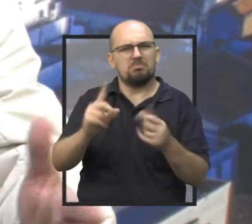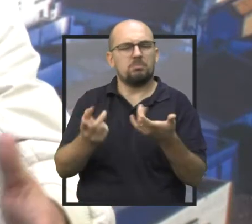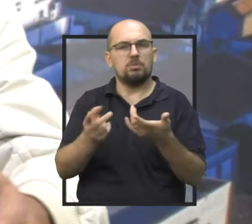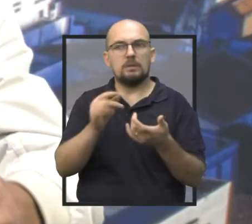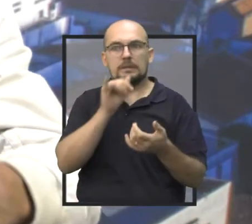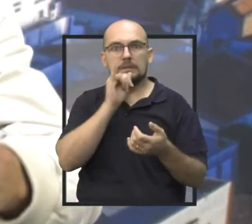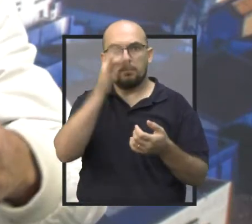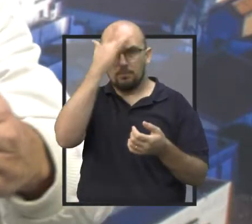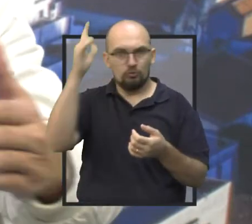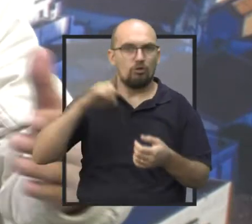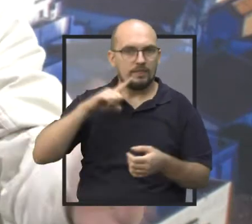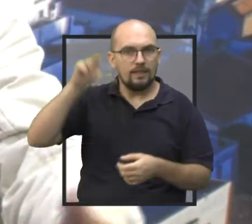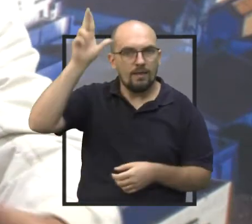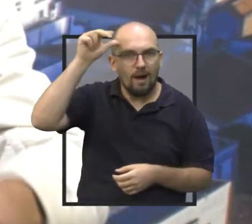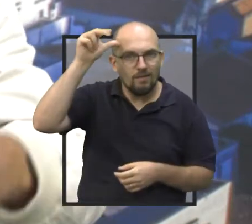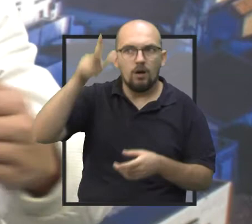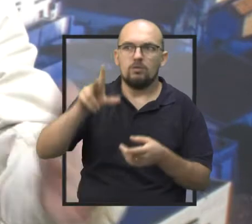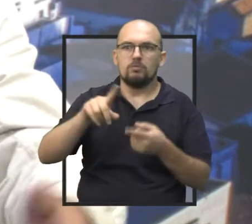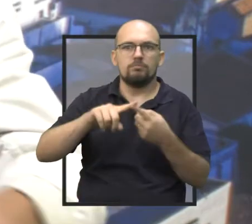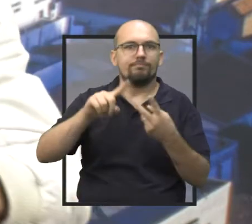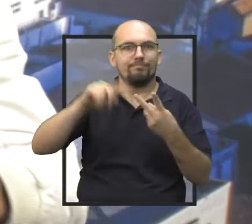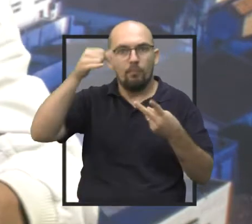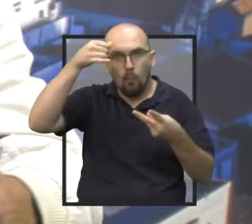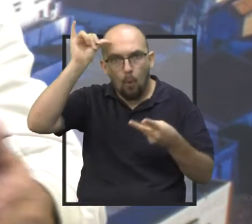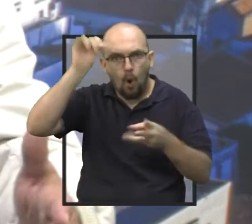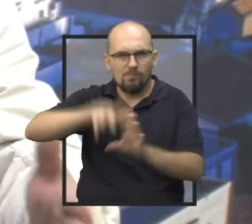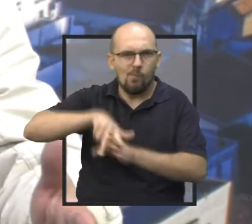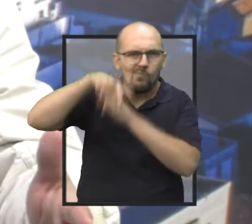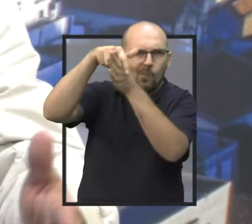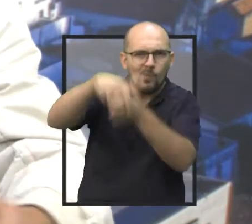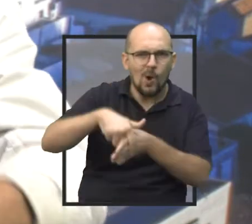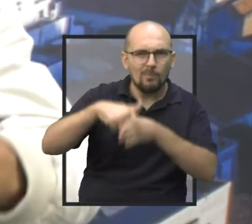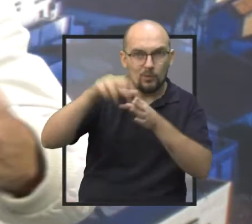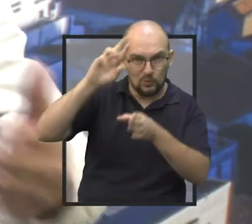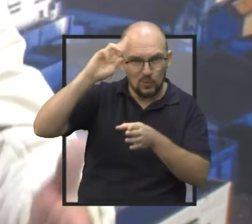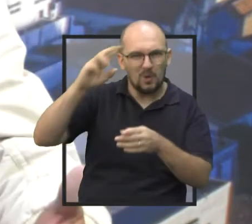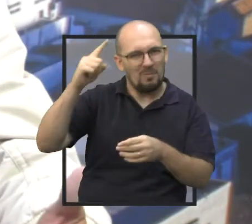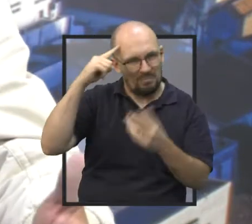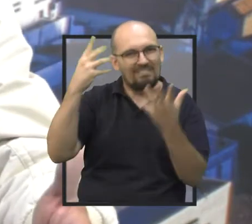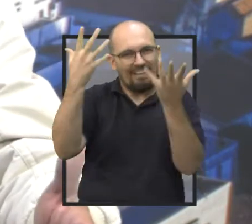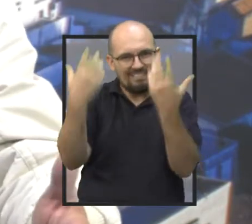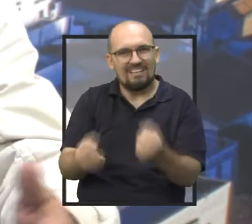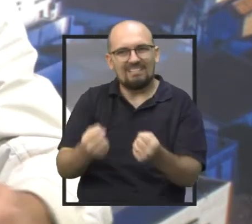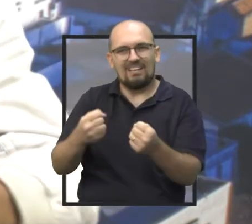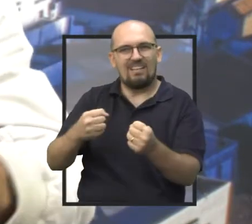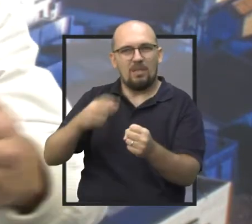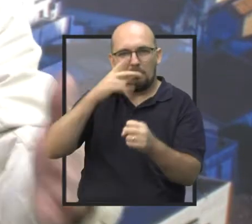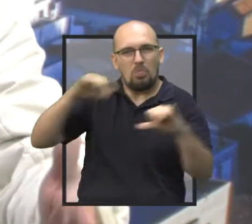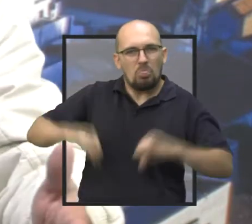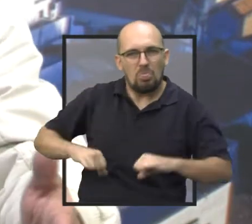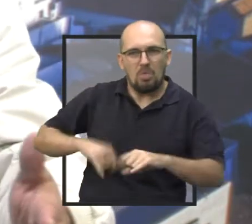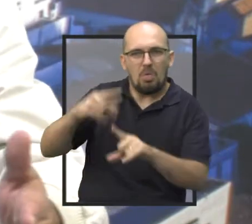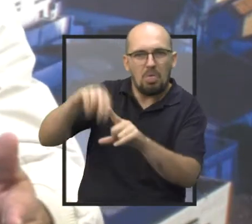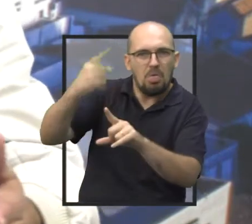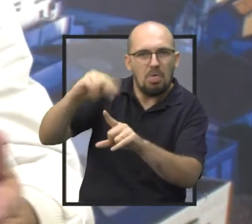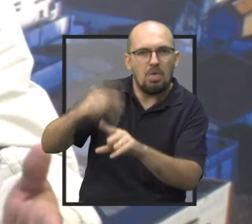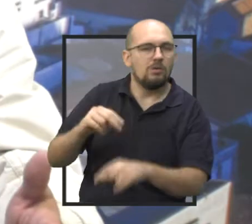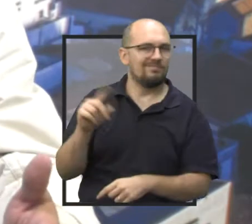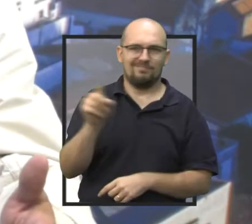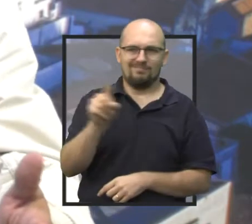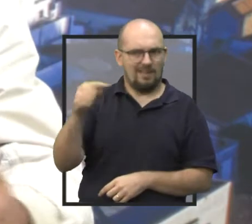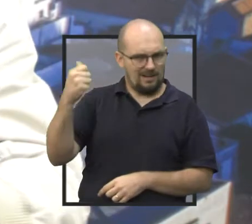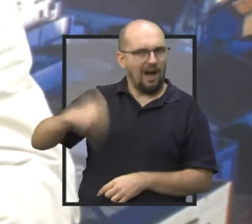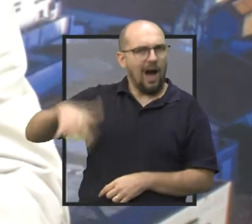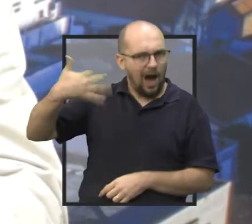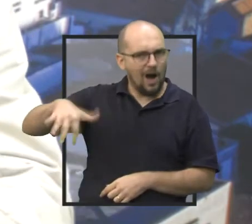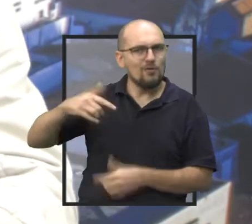animal desse, que participa de um rodeio, dessas provas, enfim, de tantos outros, jamais ele quer que judia do animal. É um animal caríssimo pro